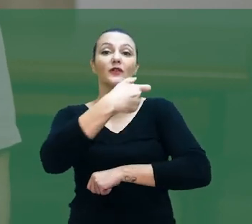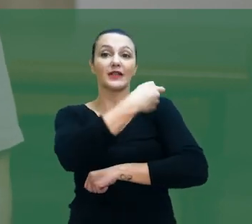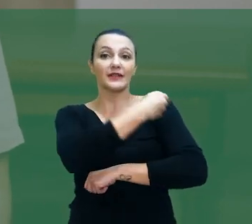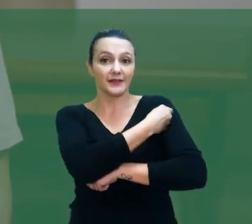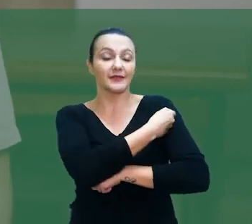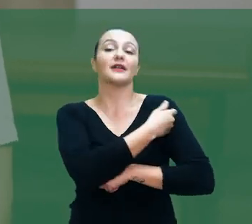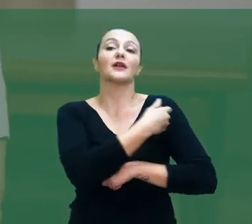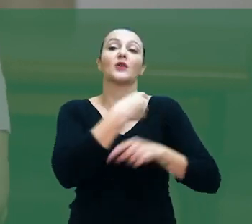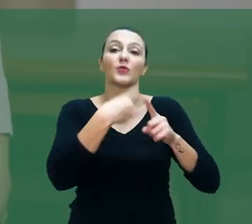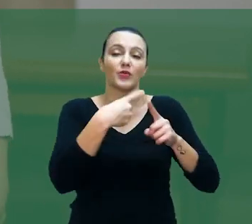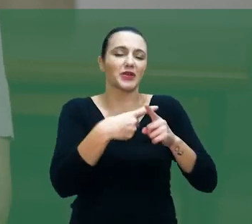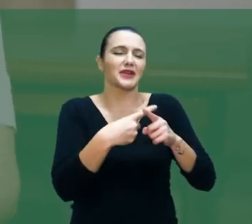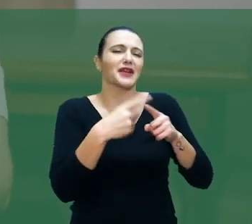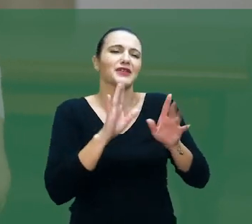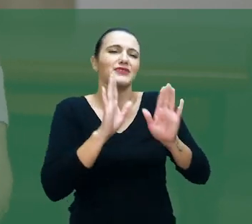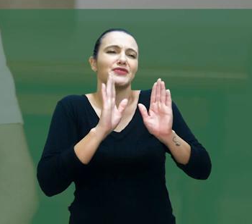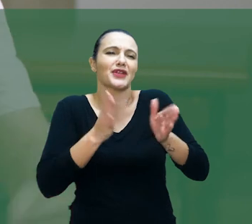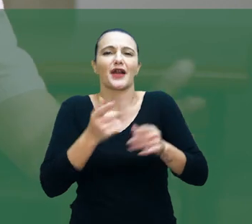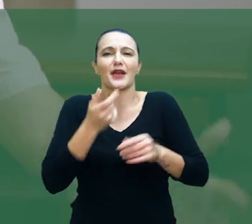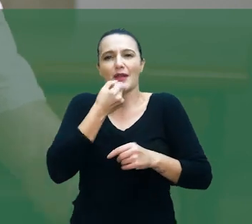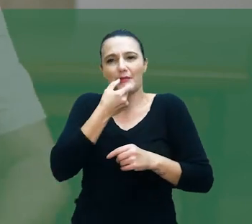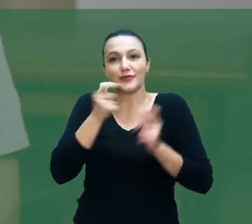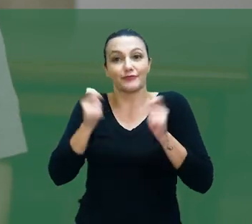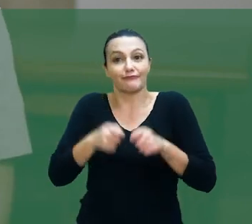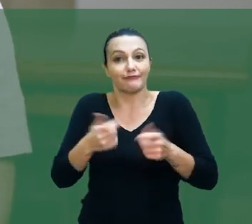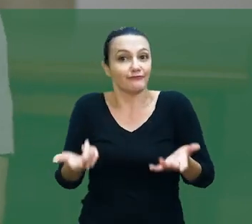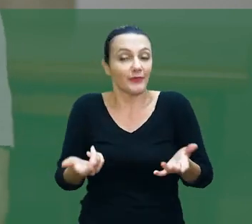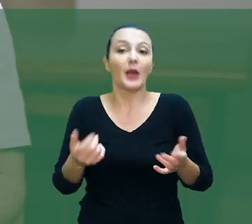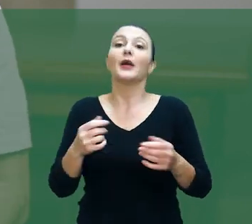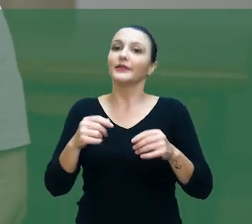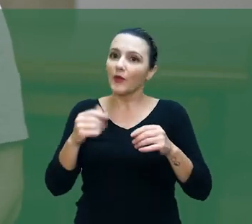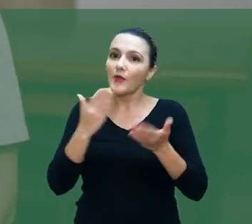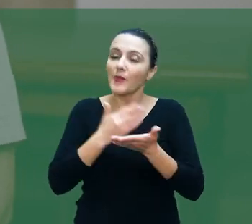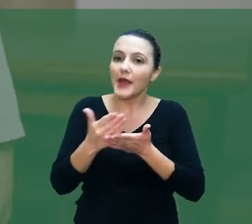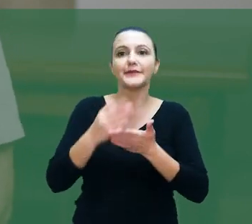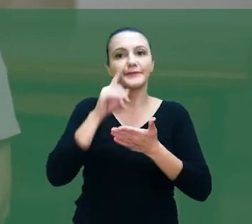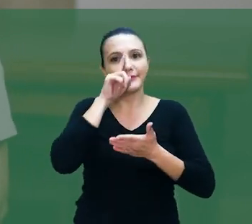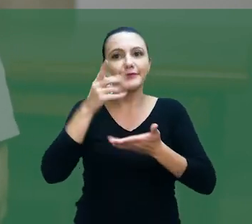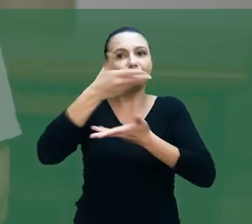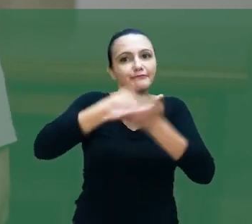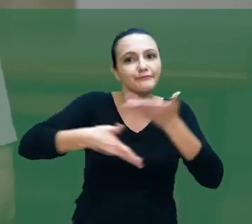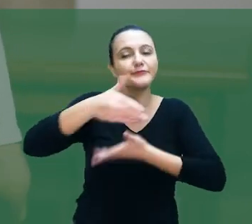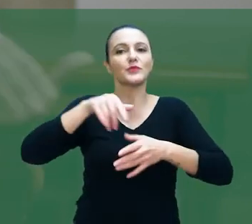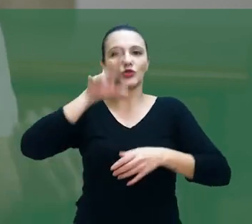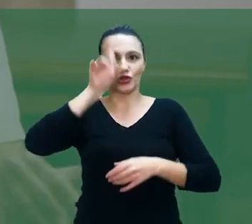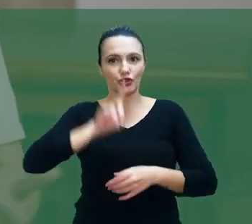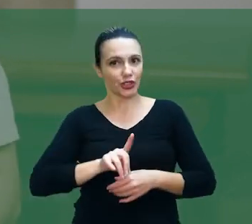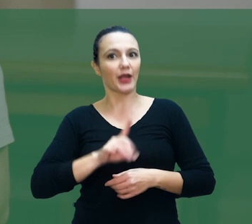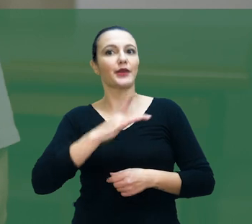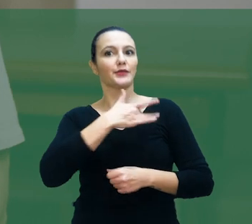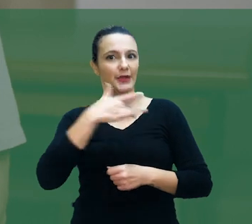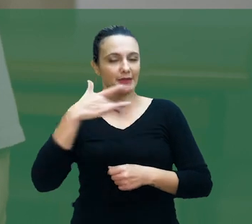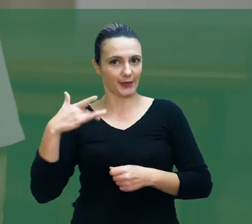outros riscos a ele. E é nisso que, às vezes, o indivíduo, com as pessoas que convivem com eles, vão ser afetados em seu direito à saúde, assim